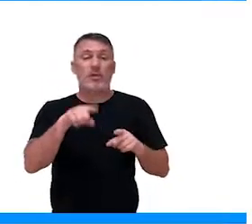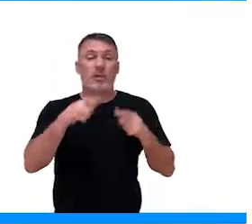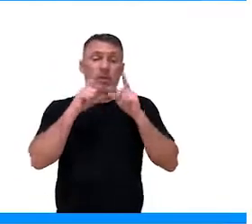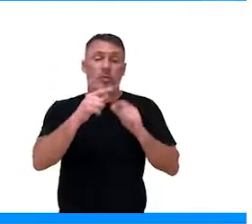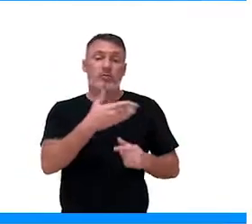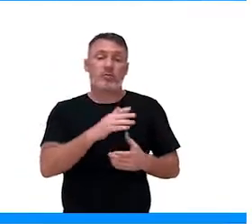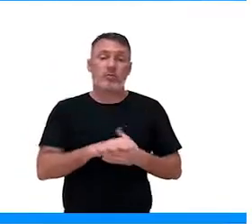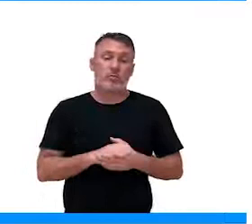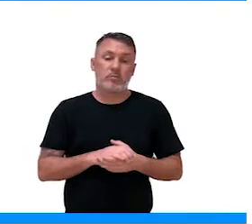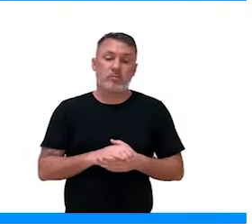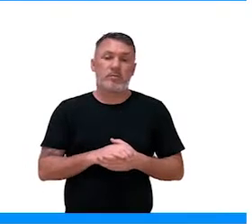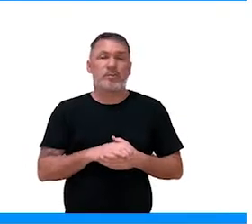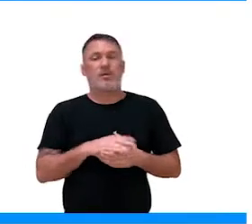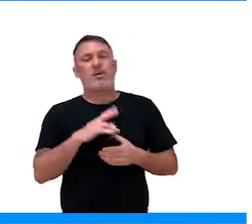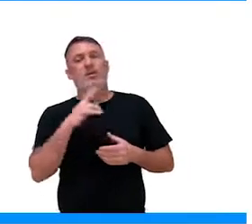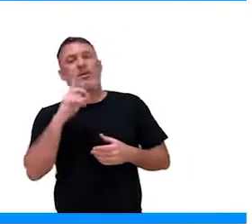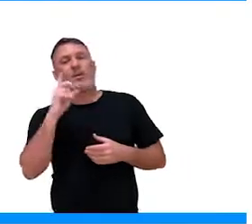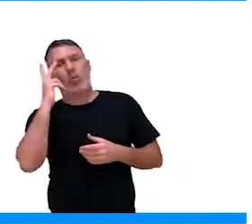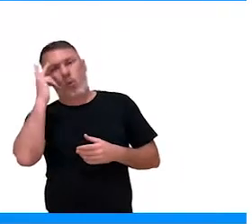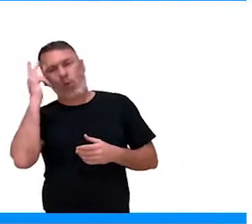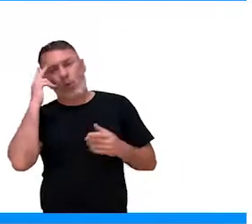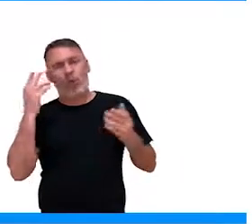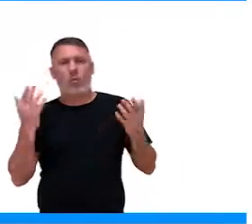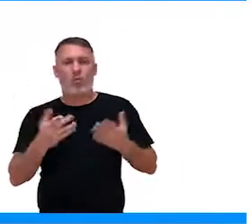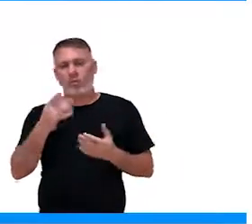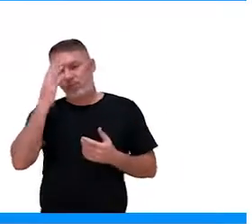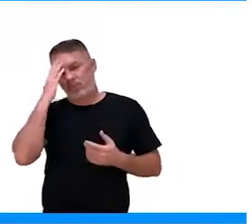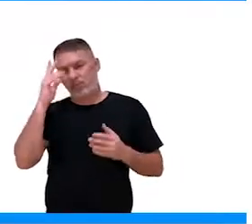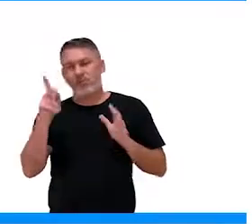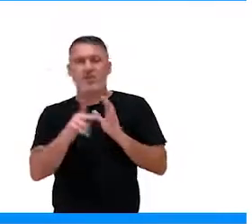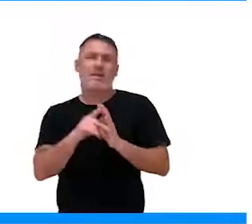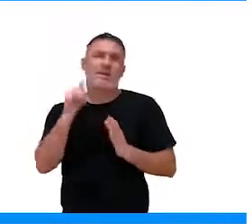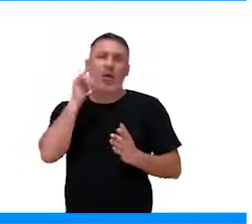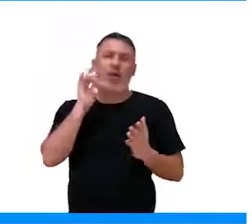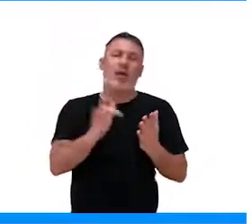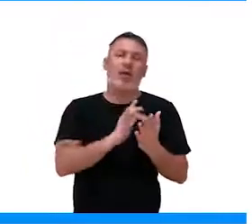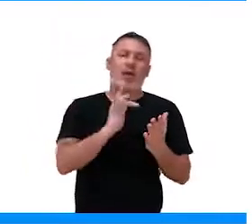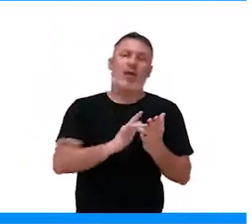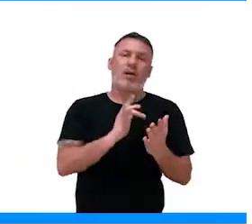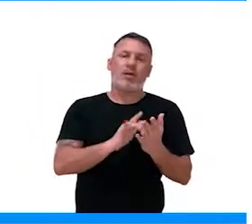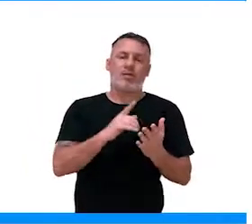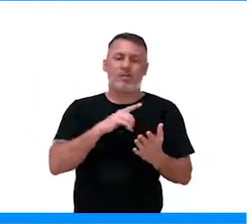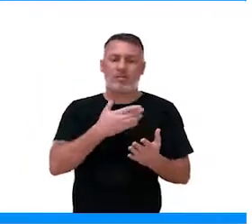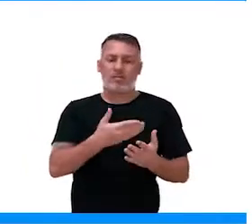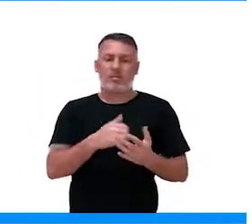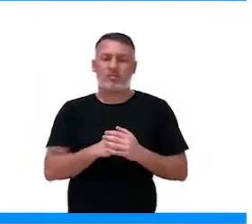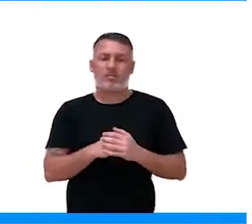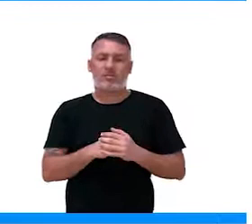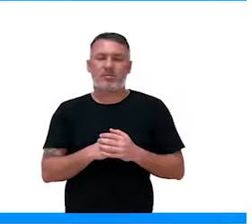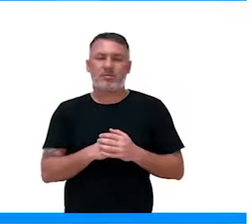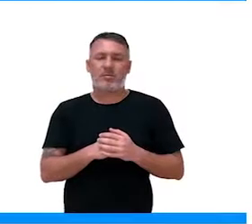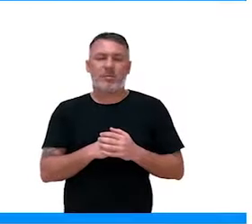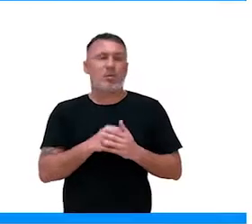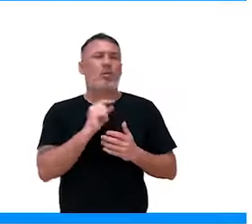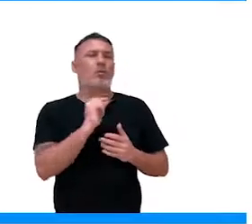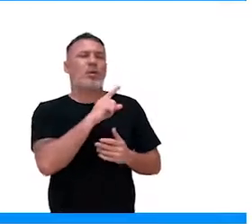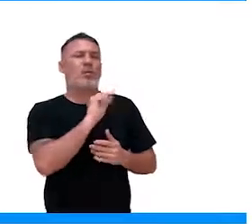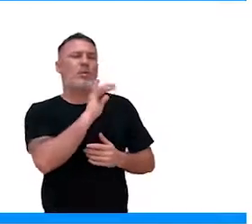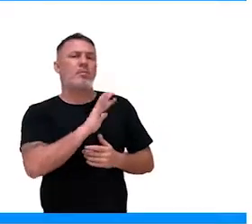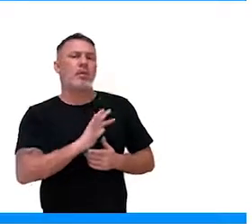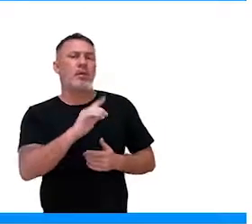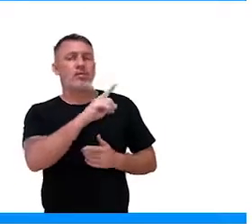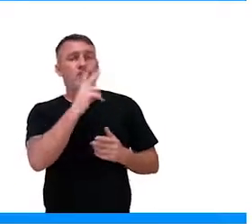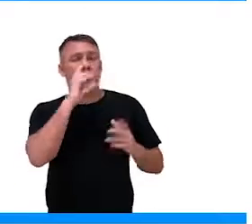uma linguagem, né? Uma linguagem muito comum do celular, do WhatsApp. E essa